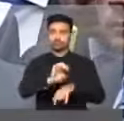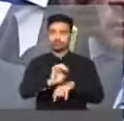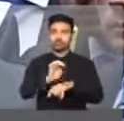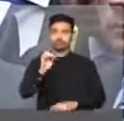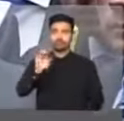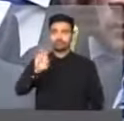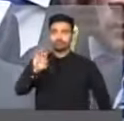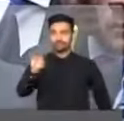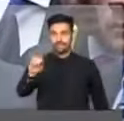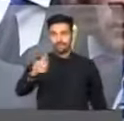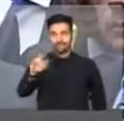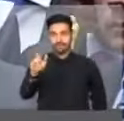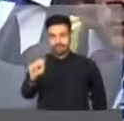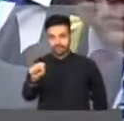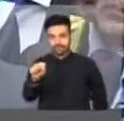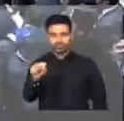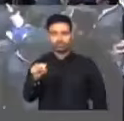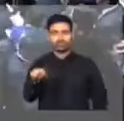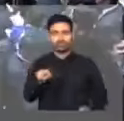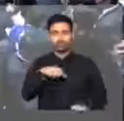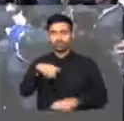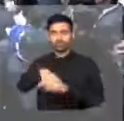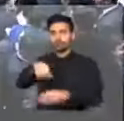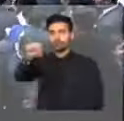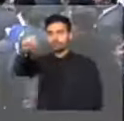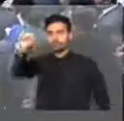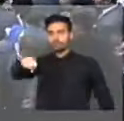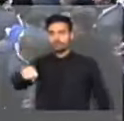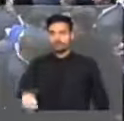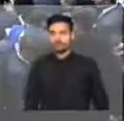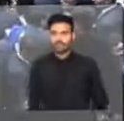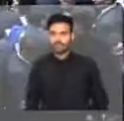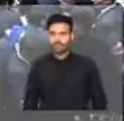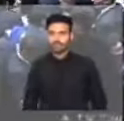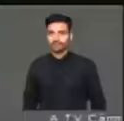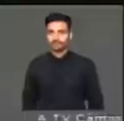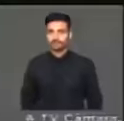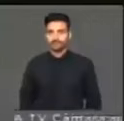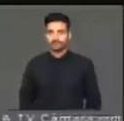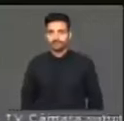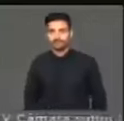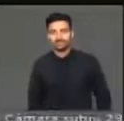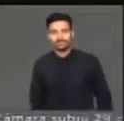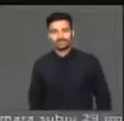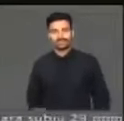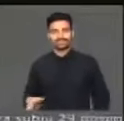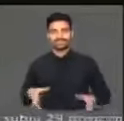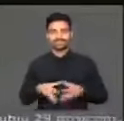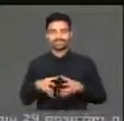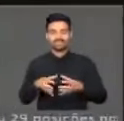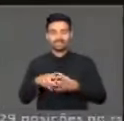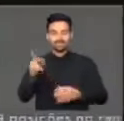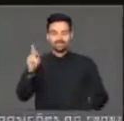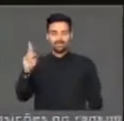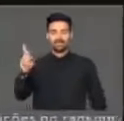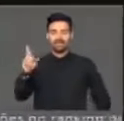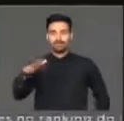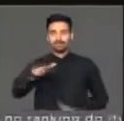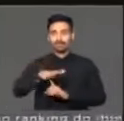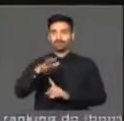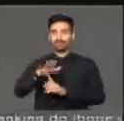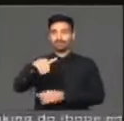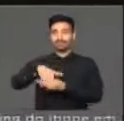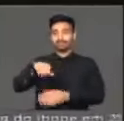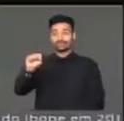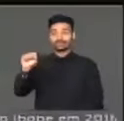chegando. Meu voto é sim. Christiane Souza, Yared, PR do Paraná, voto